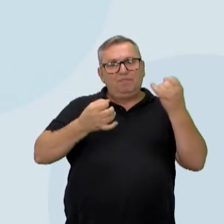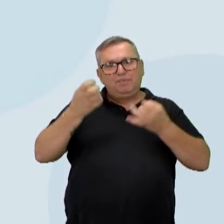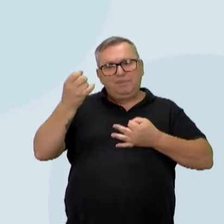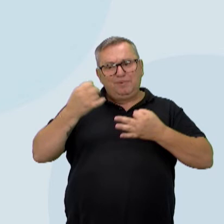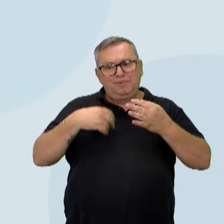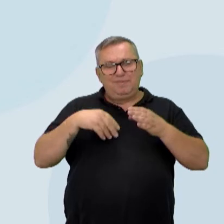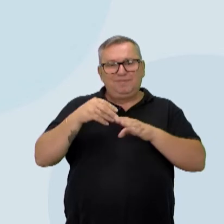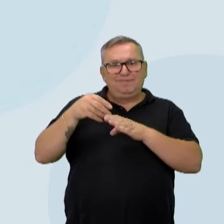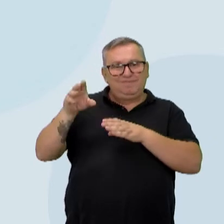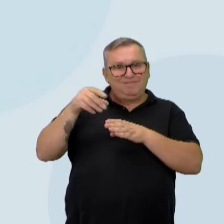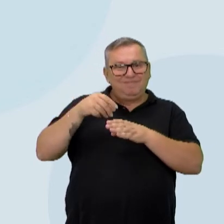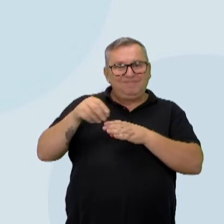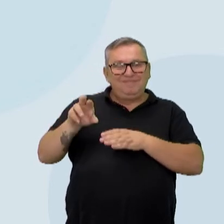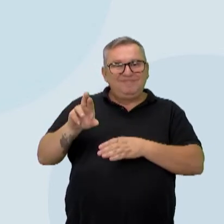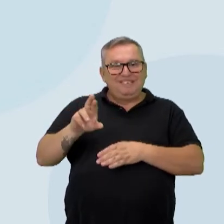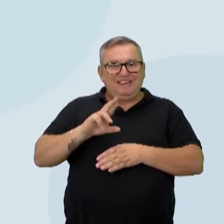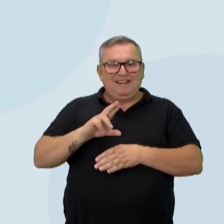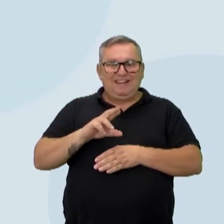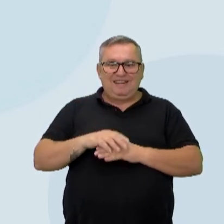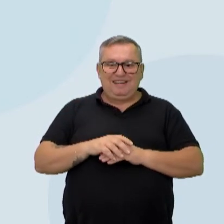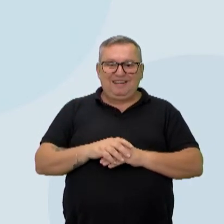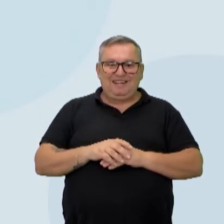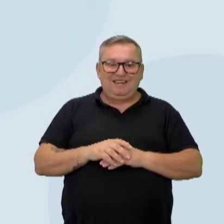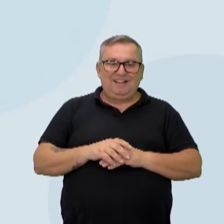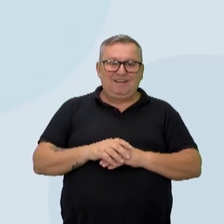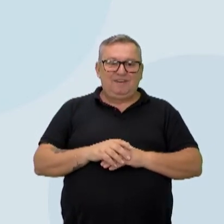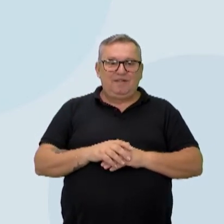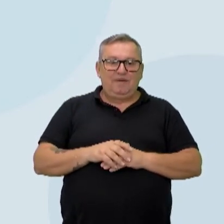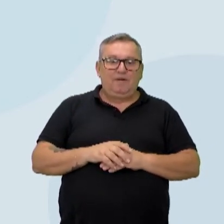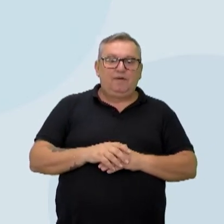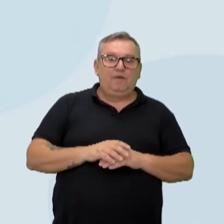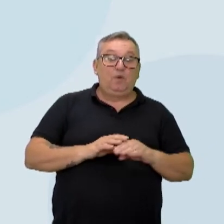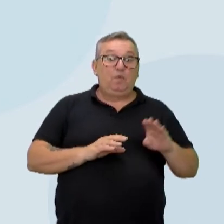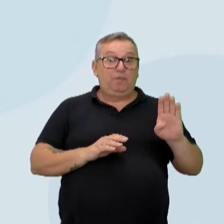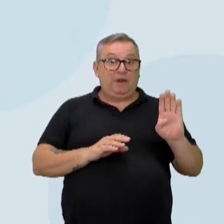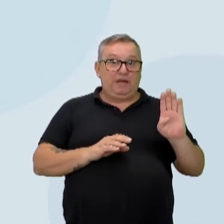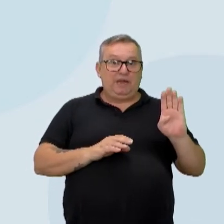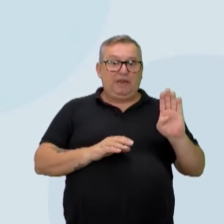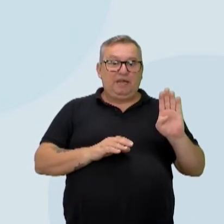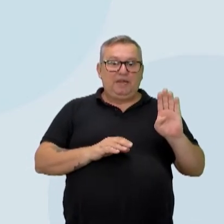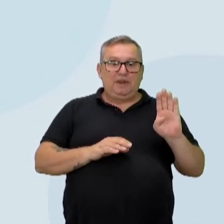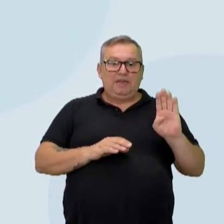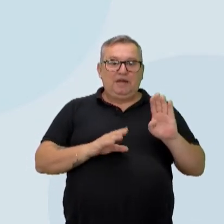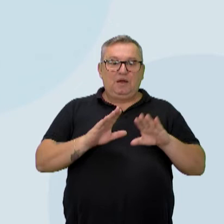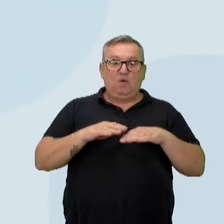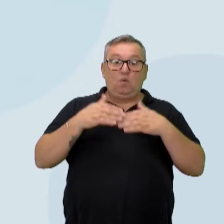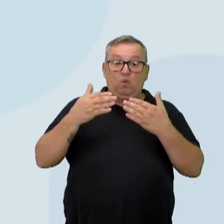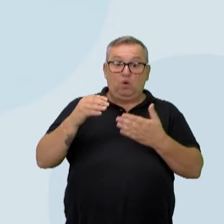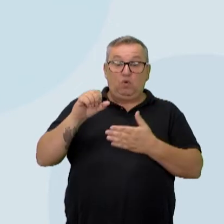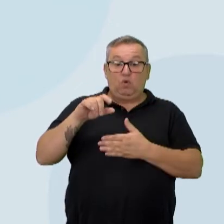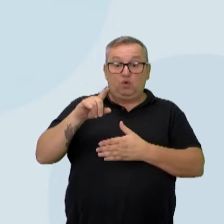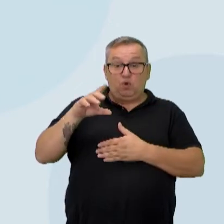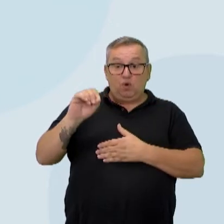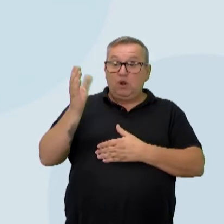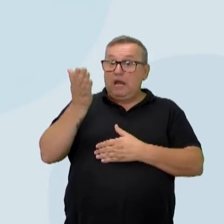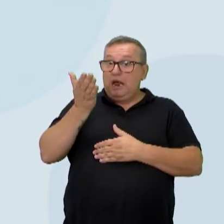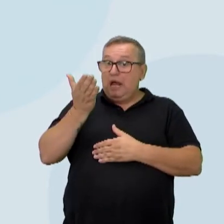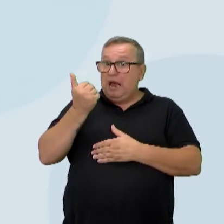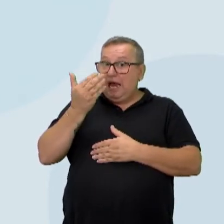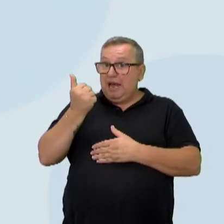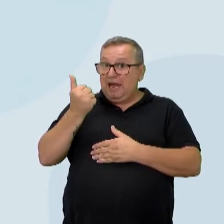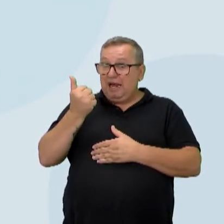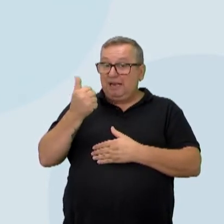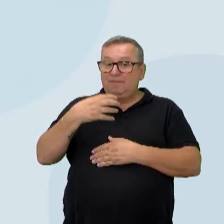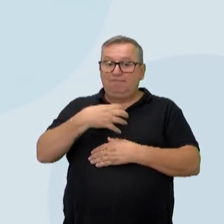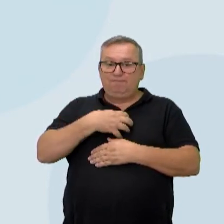dando a resposta. E vamos conferir se a Pro errou, se a Pro acertou. Vamos lá. Quando o sódio é consumido em excesso,